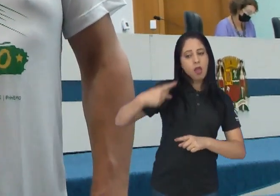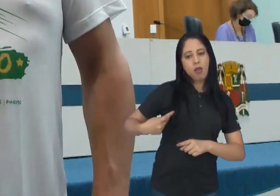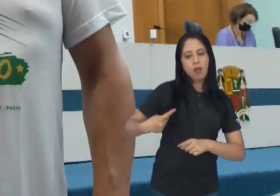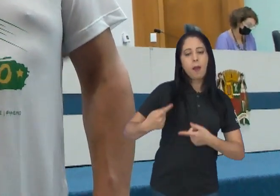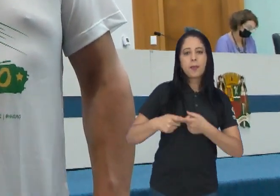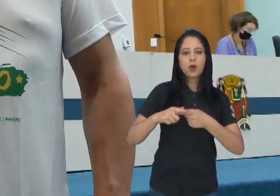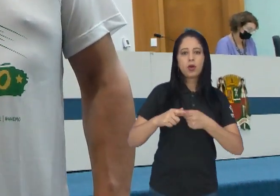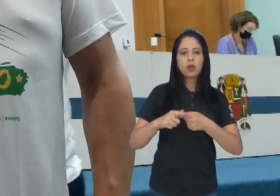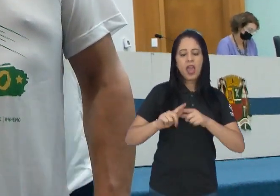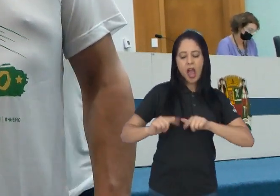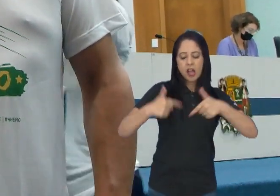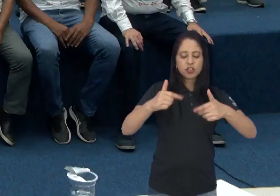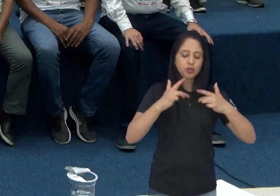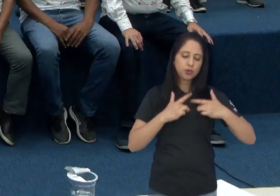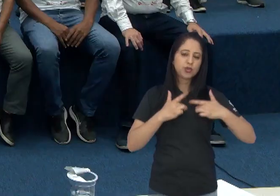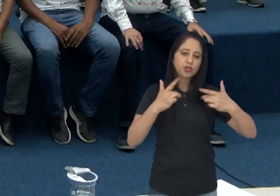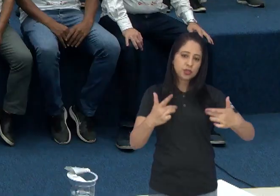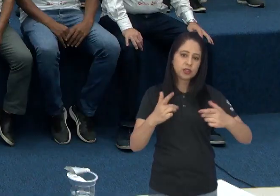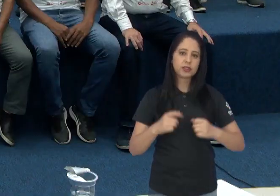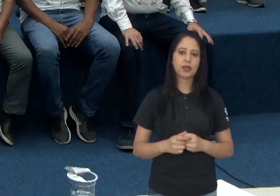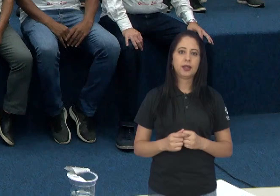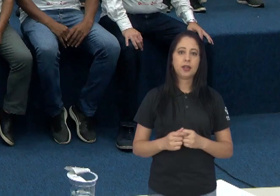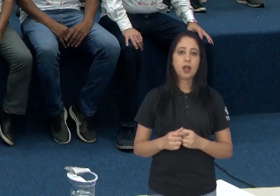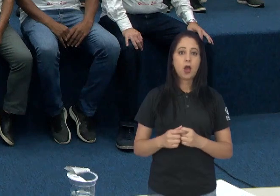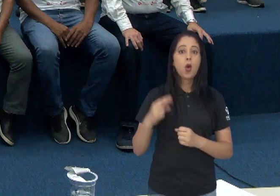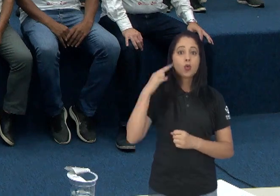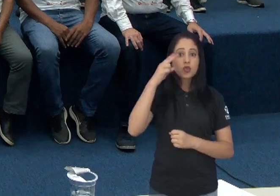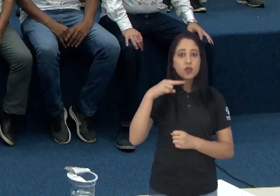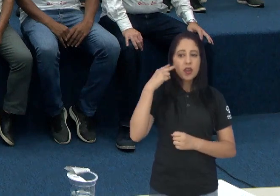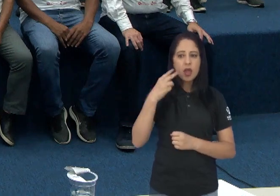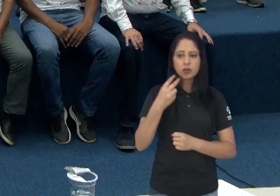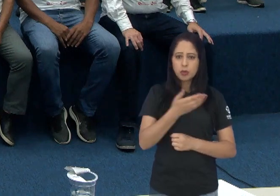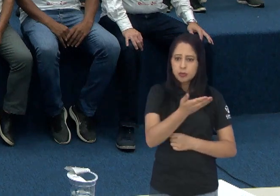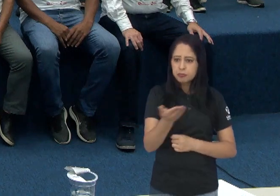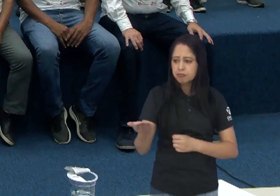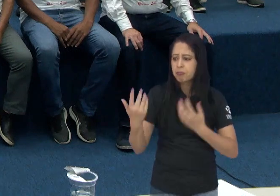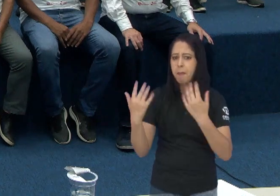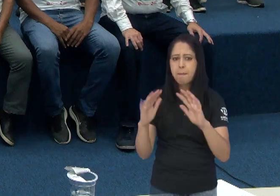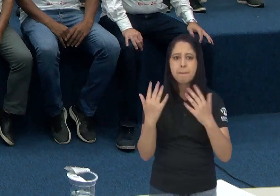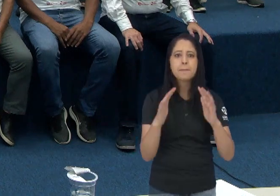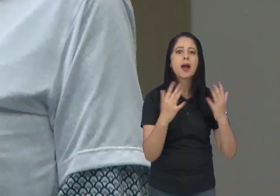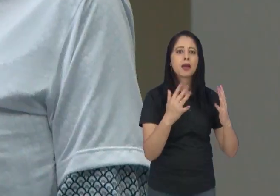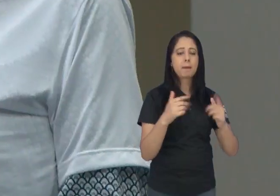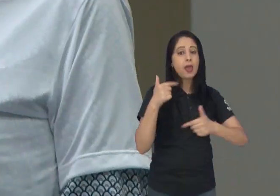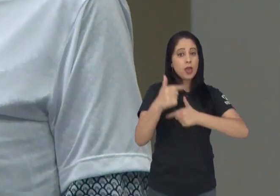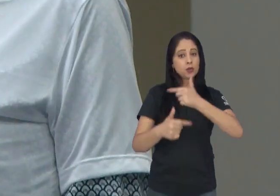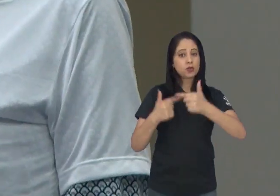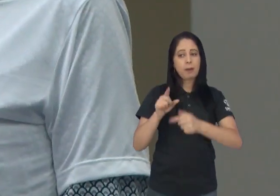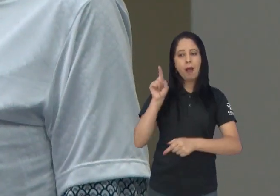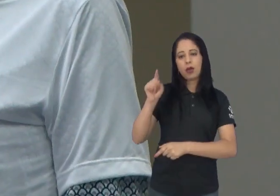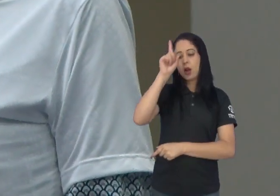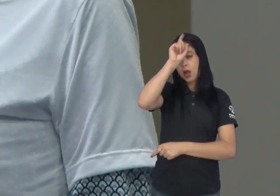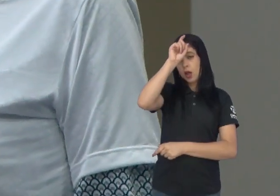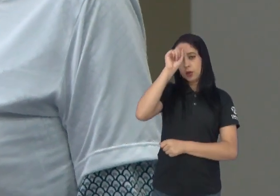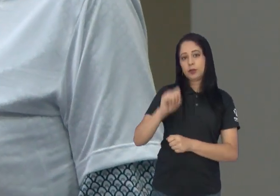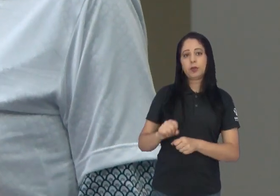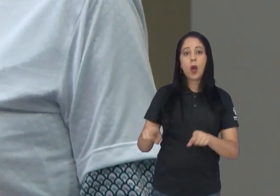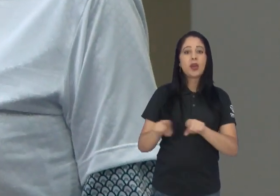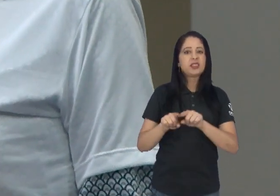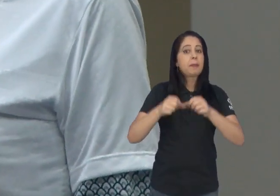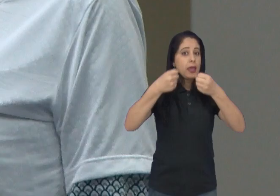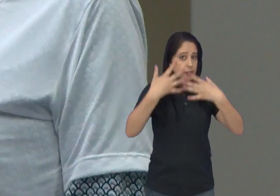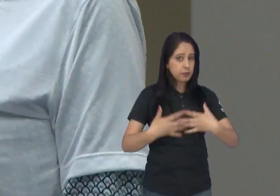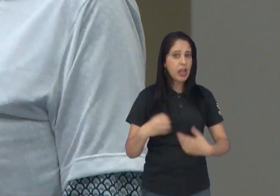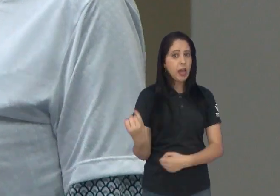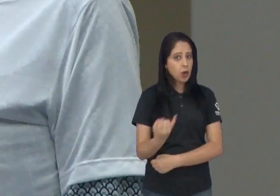este ato de solidariedade. Os vereadores parabenizaram o trabalho do Banco de Sangue e defenderam a importância de